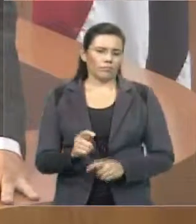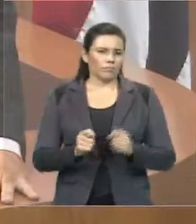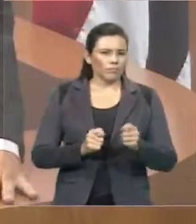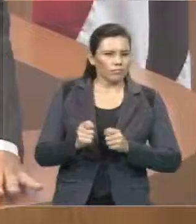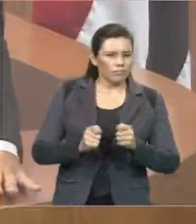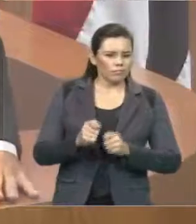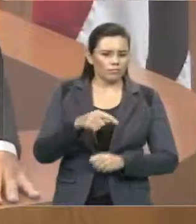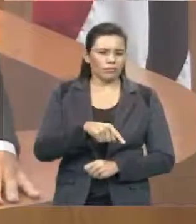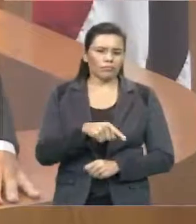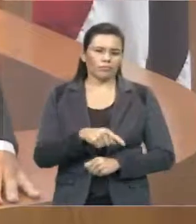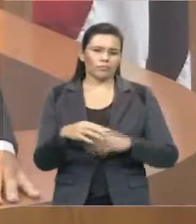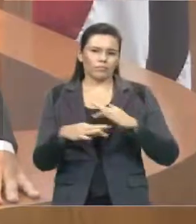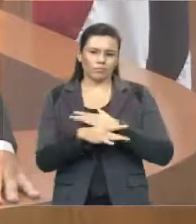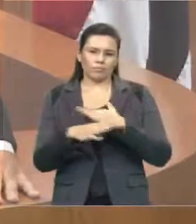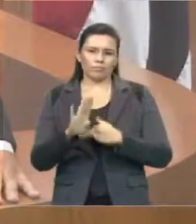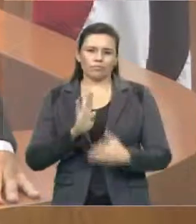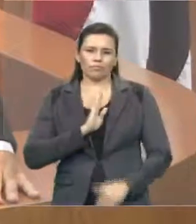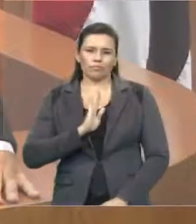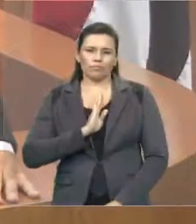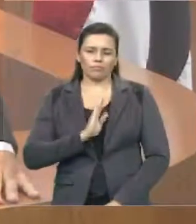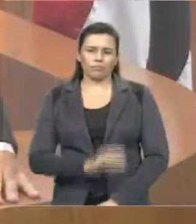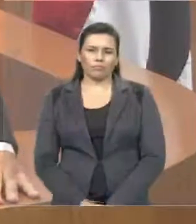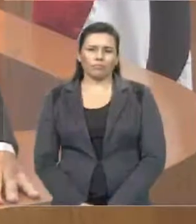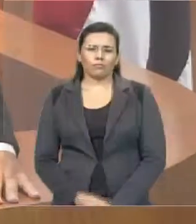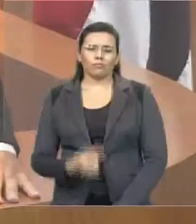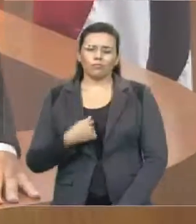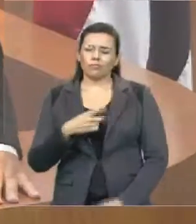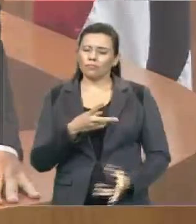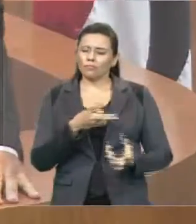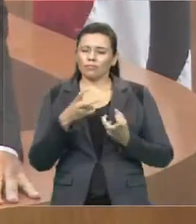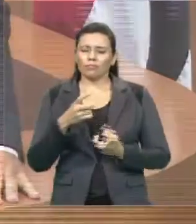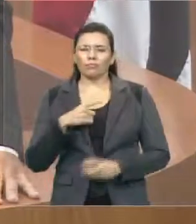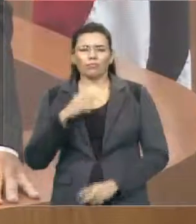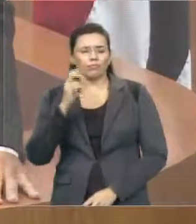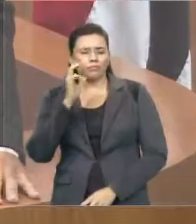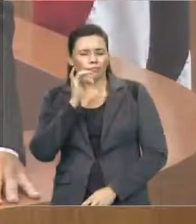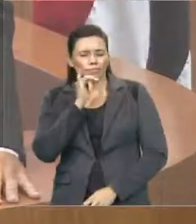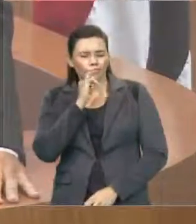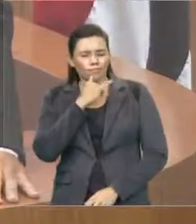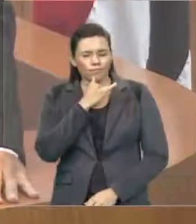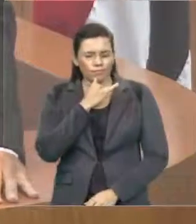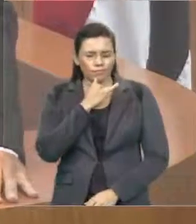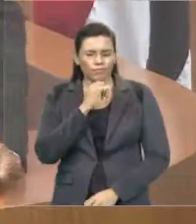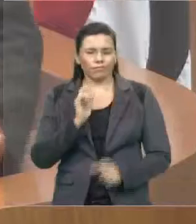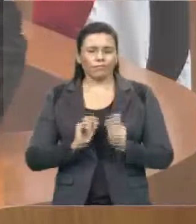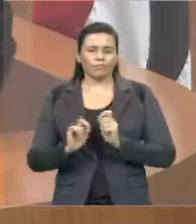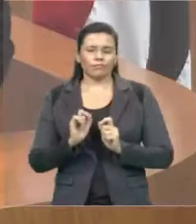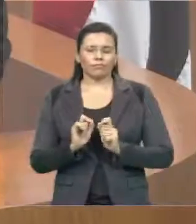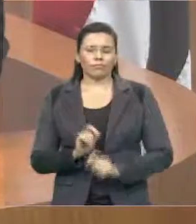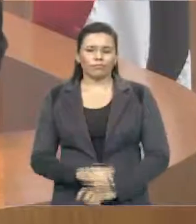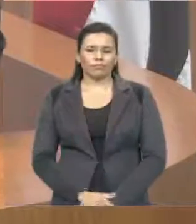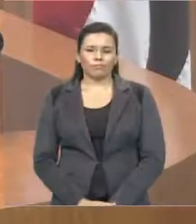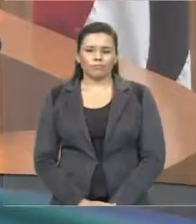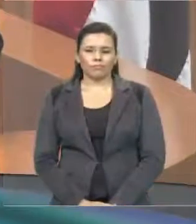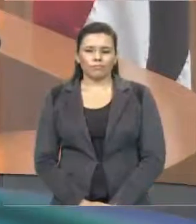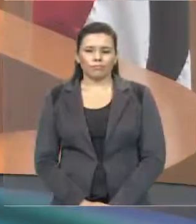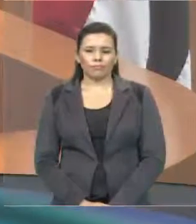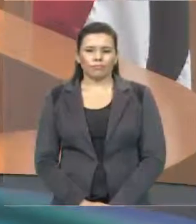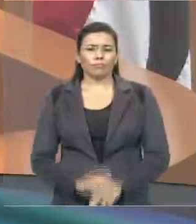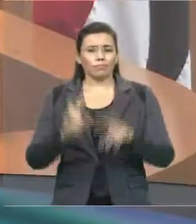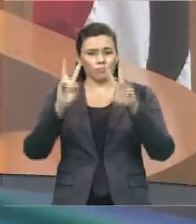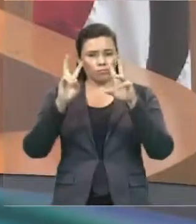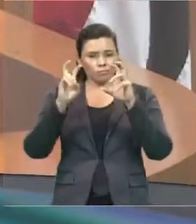E a nossa tristeza é exatamente por tratar de um tema que é fundamental na vida hoje de